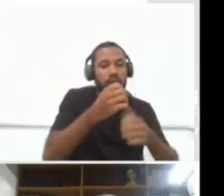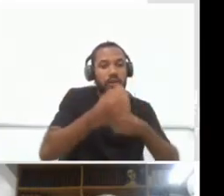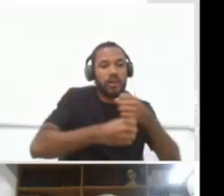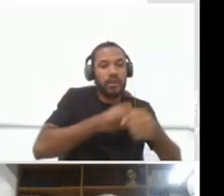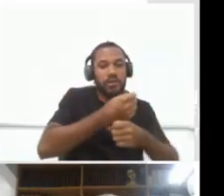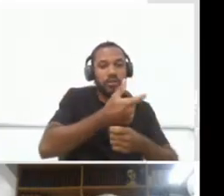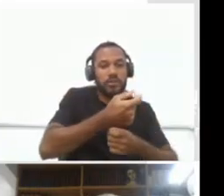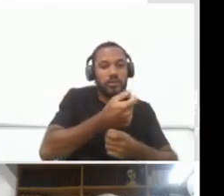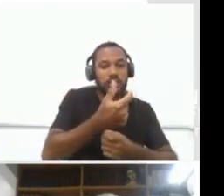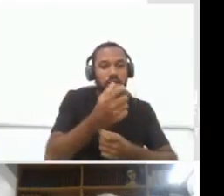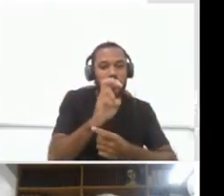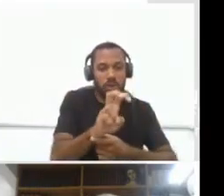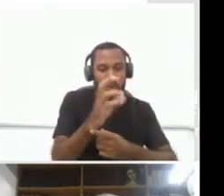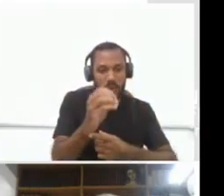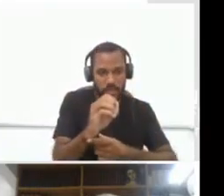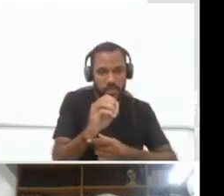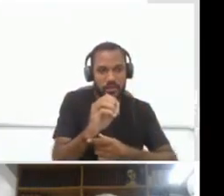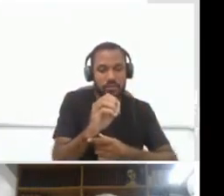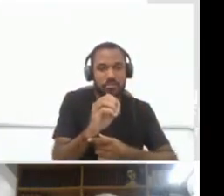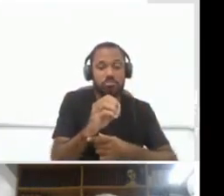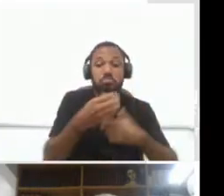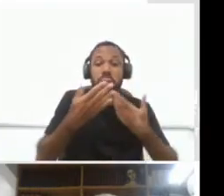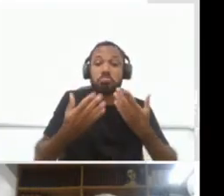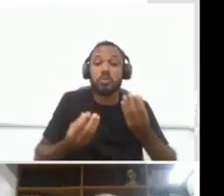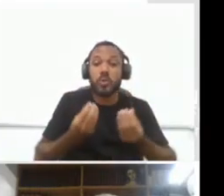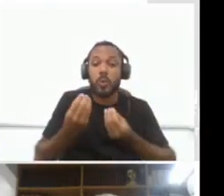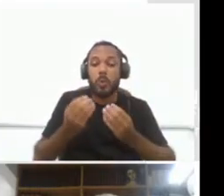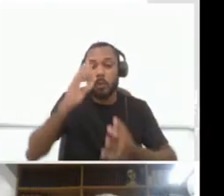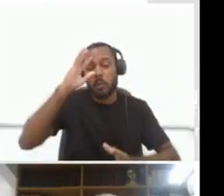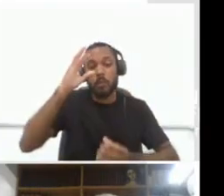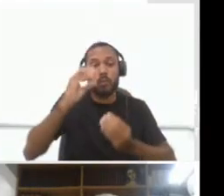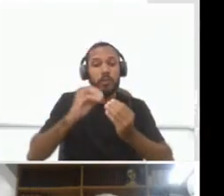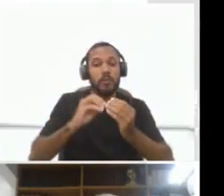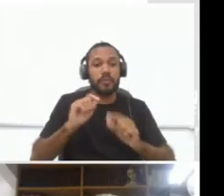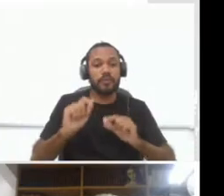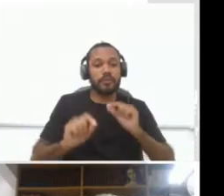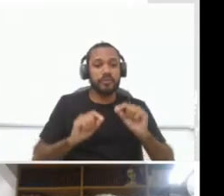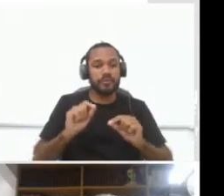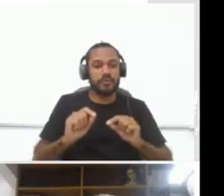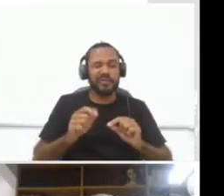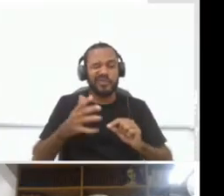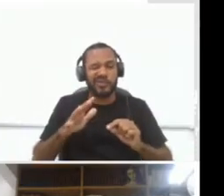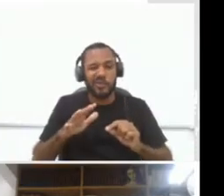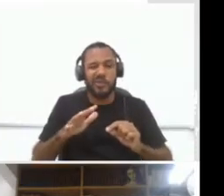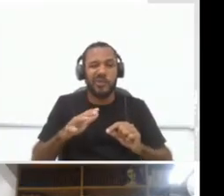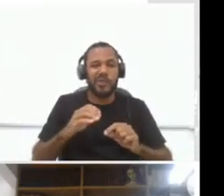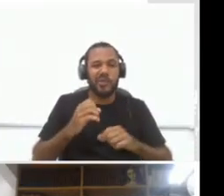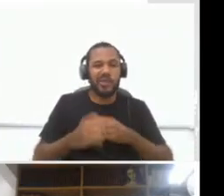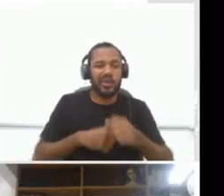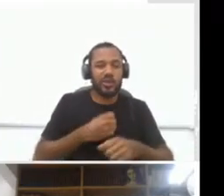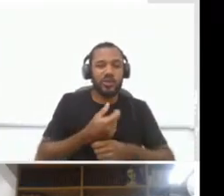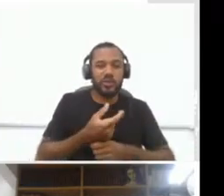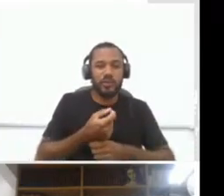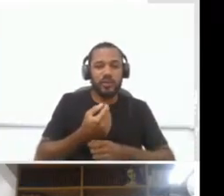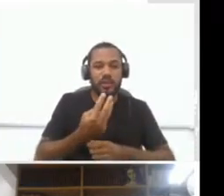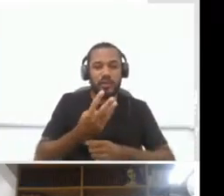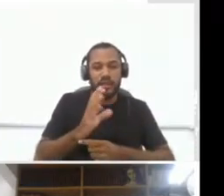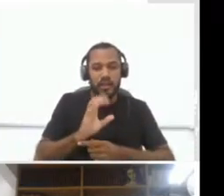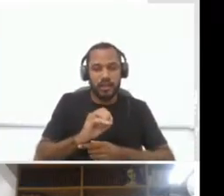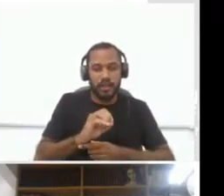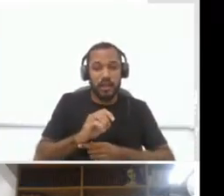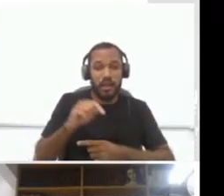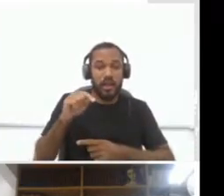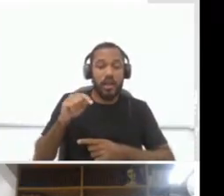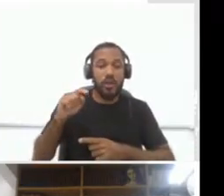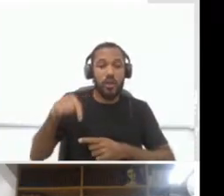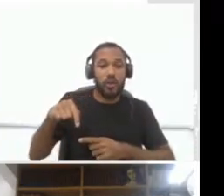tá? E o que eles percebem aqui? Eles percebem que a partir mais ou menos de 2030, o pré-sal aqui do Campo de Santos,